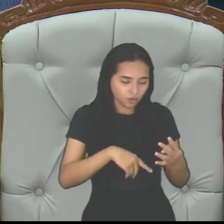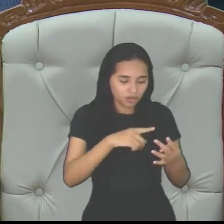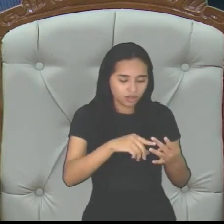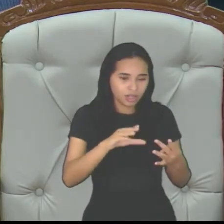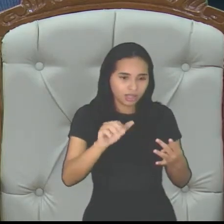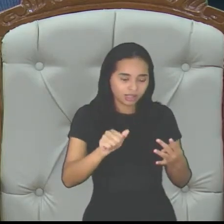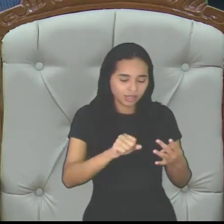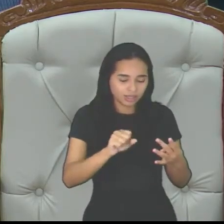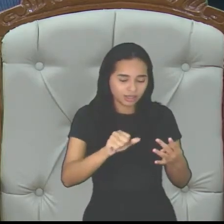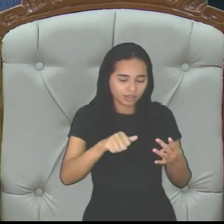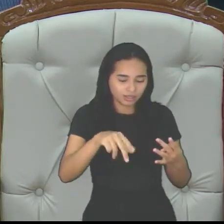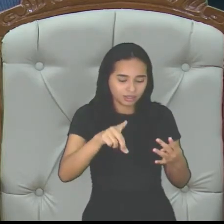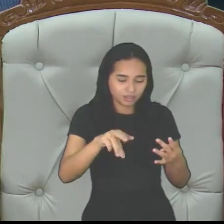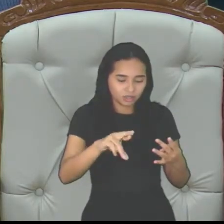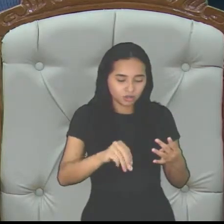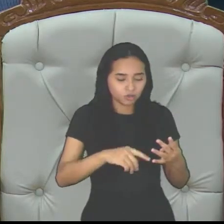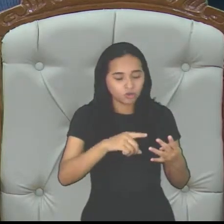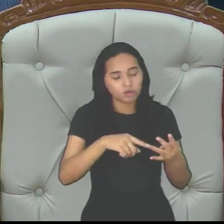Ptolomeu e Seleuco.